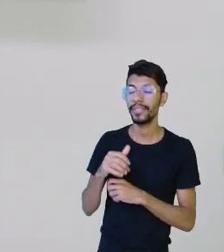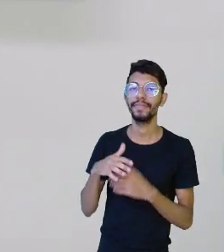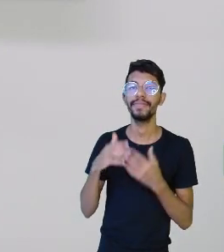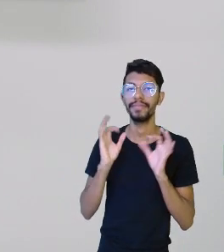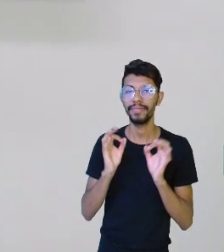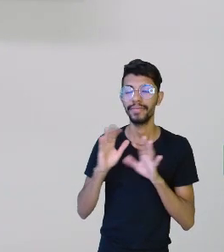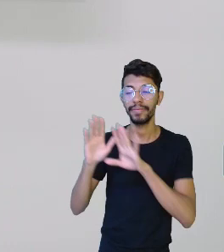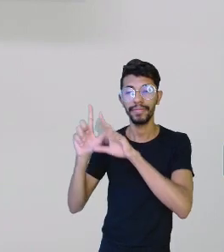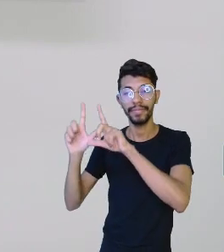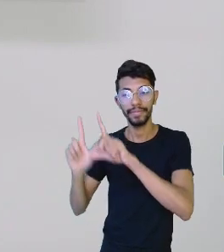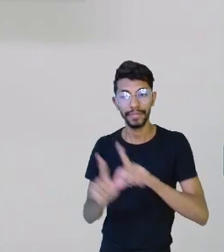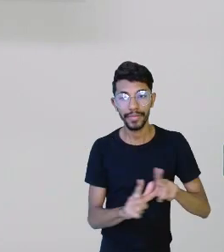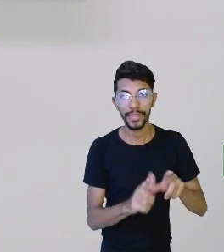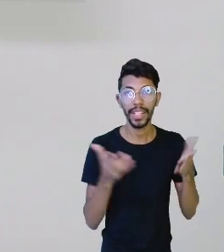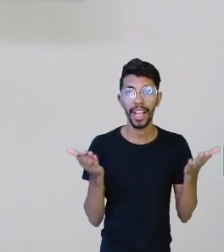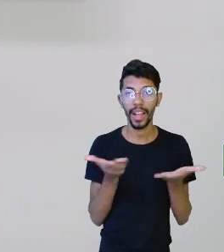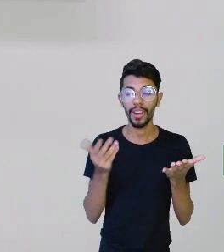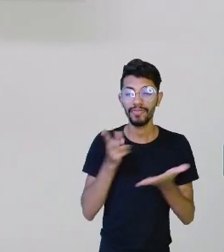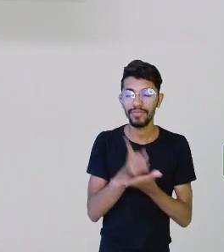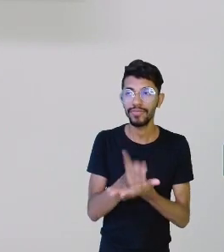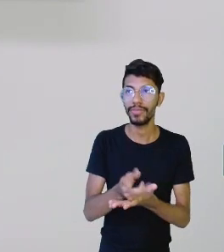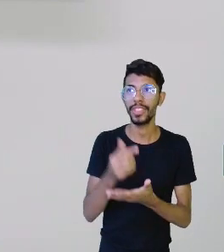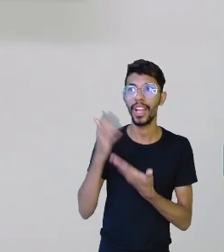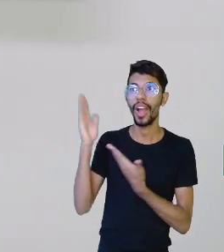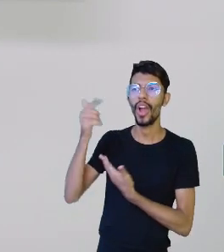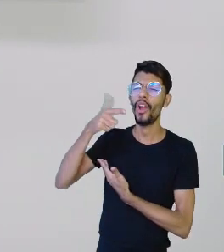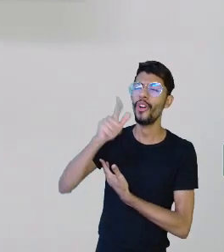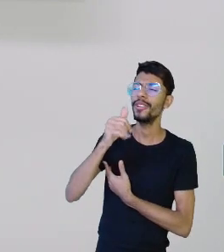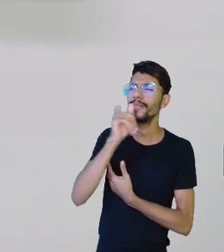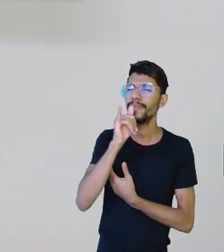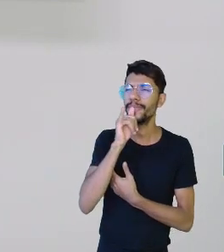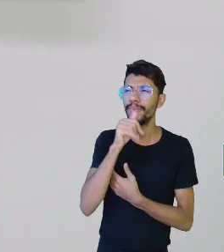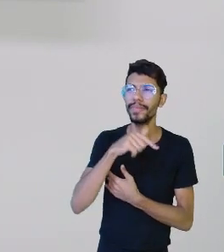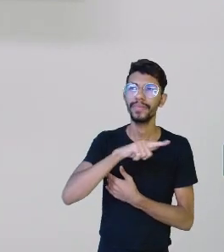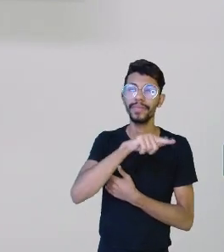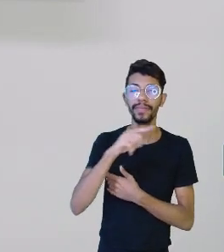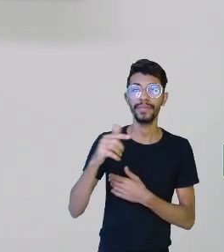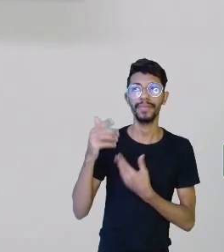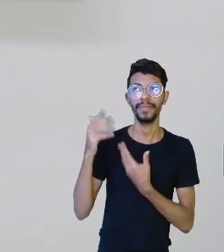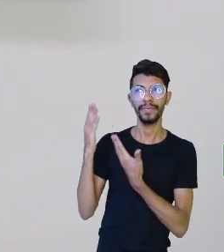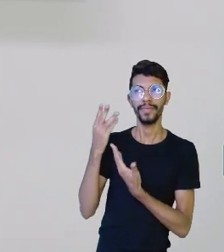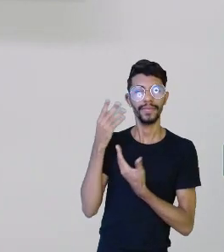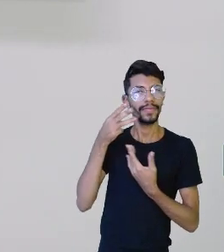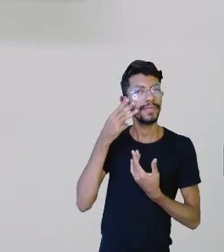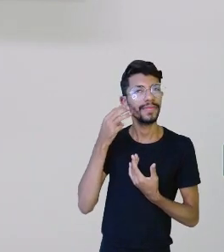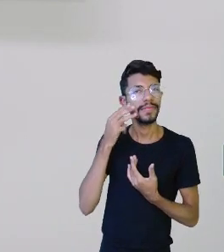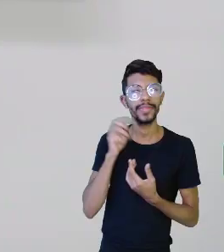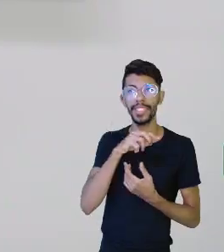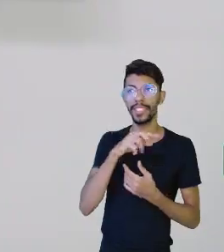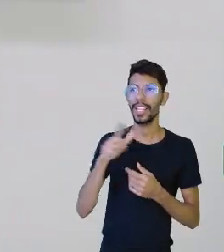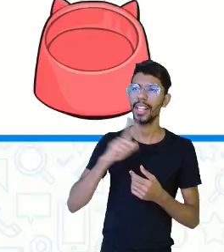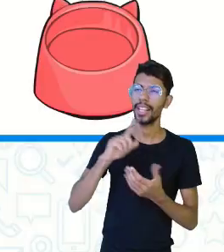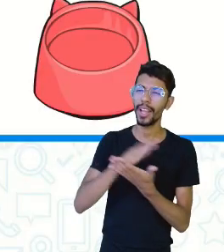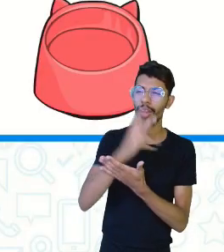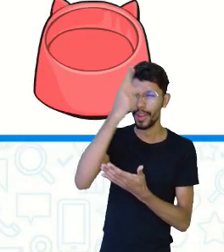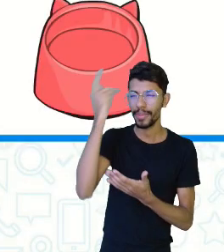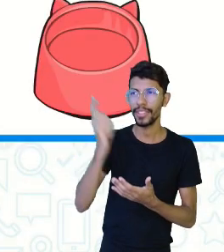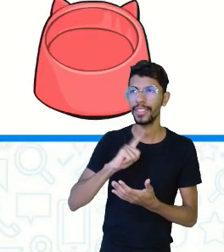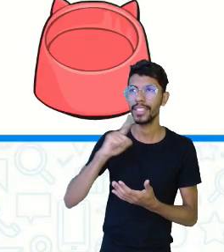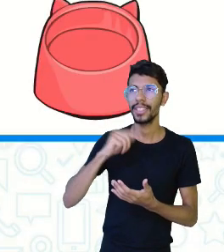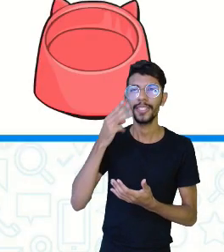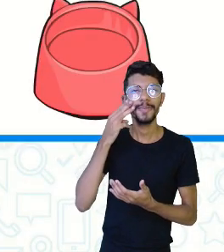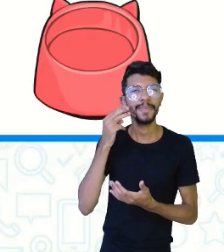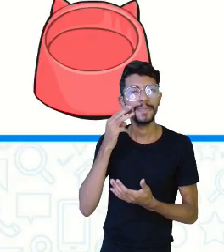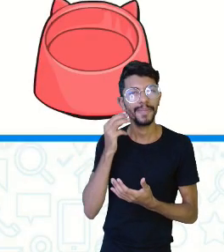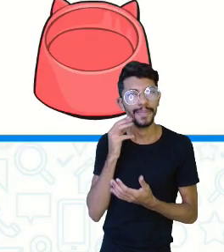Os gatinhos, né? Tem gente que tem os gatinhos de estimação. Olha só esse. Cris também tem.